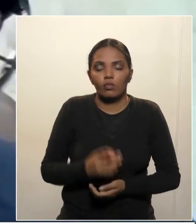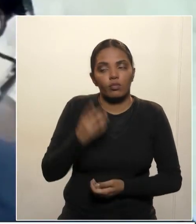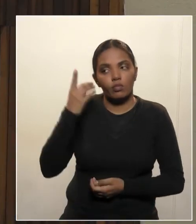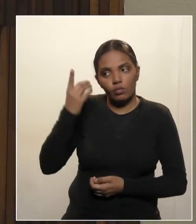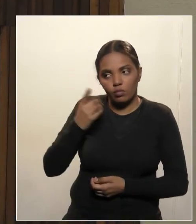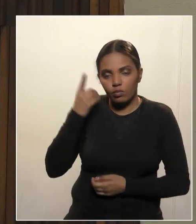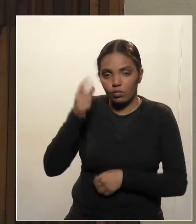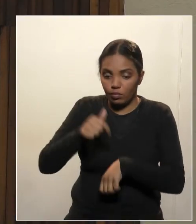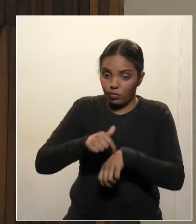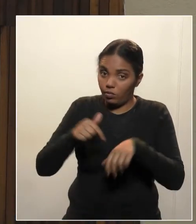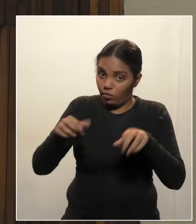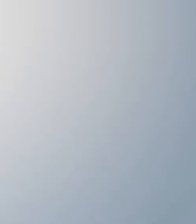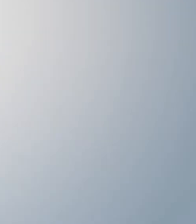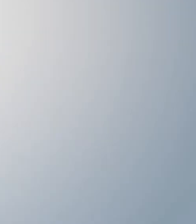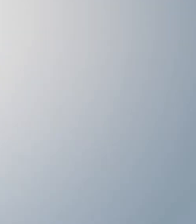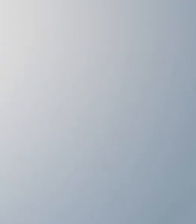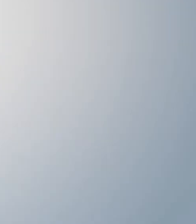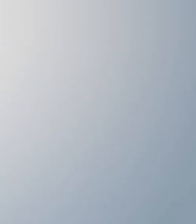o seu tempo concluiu.